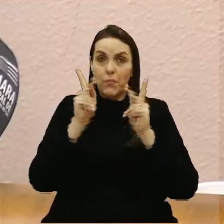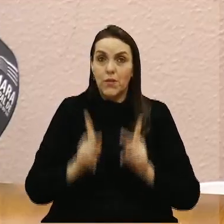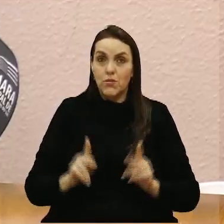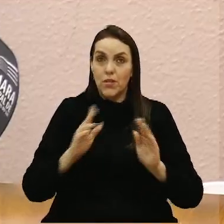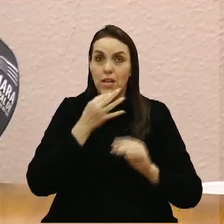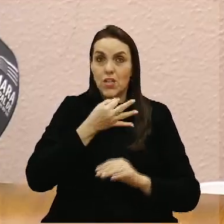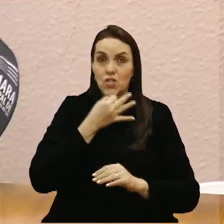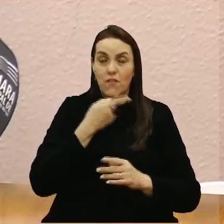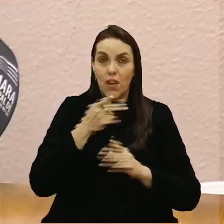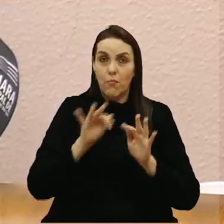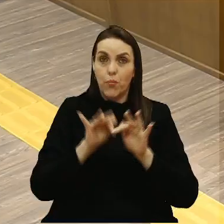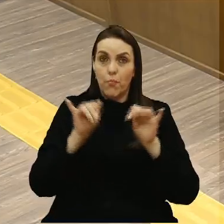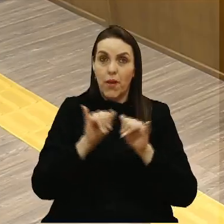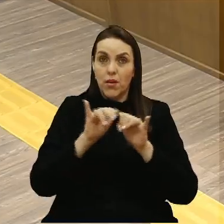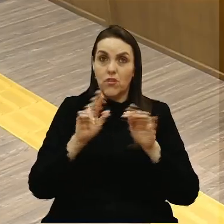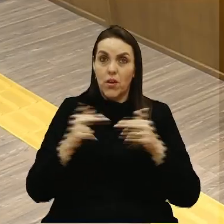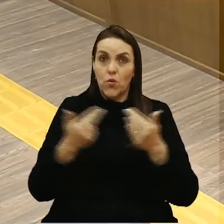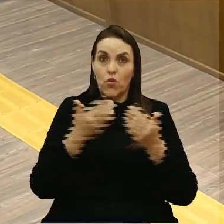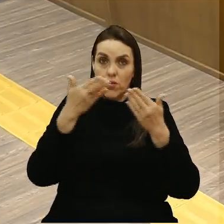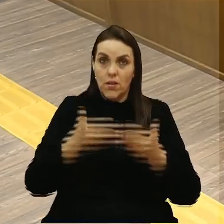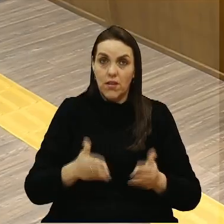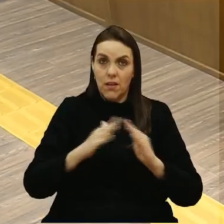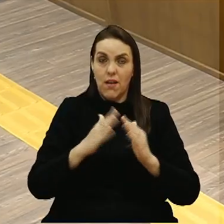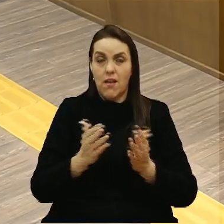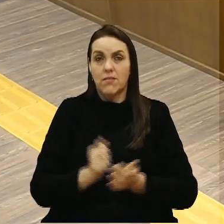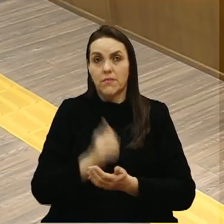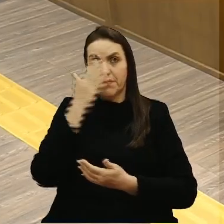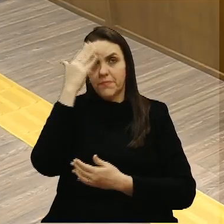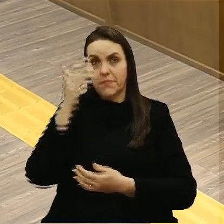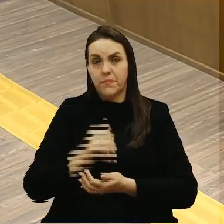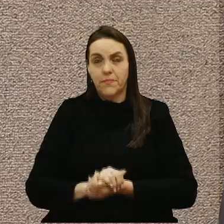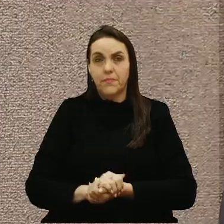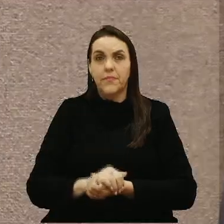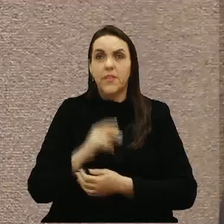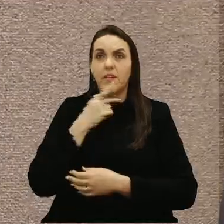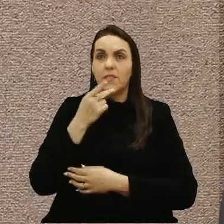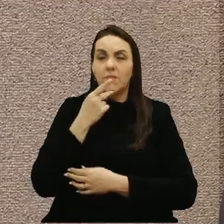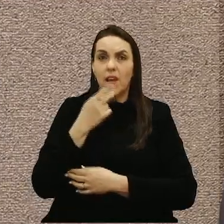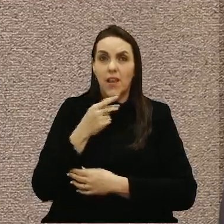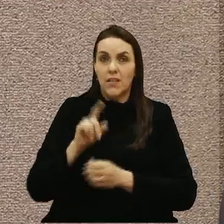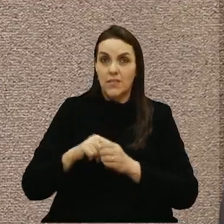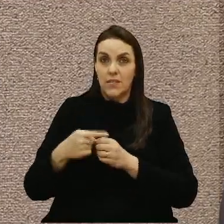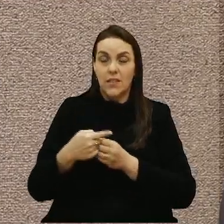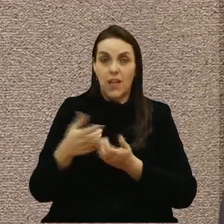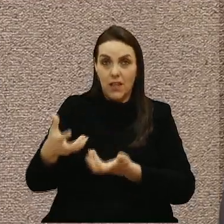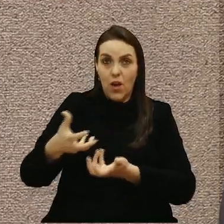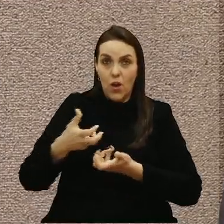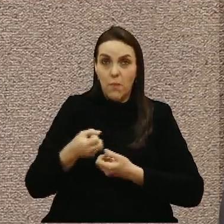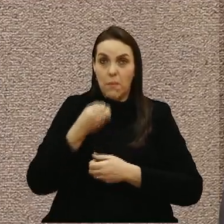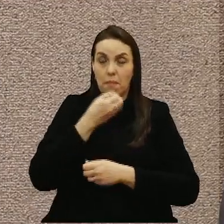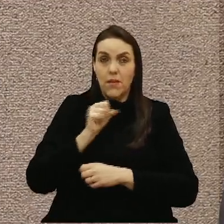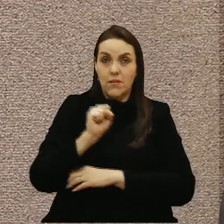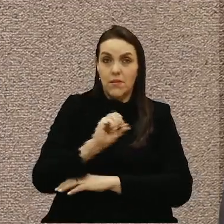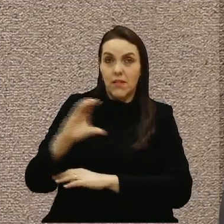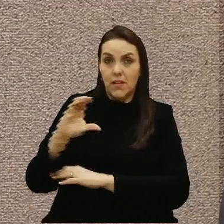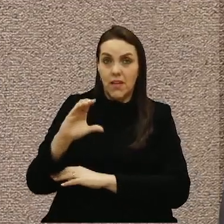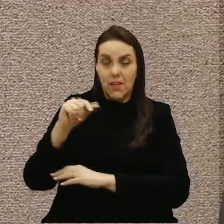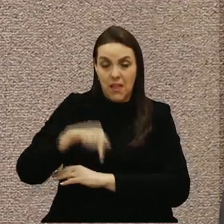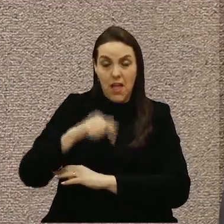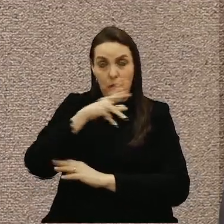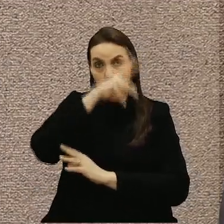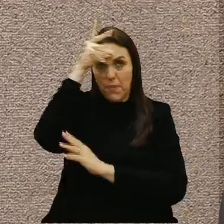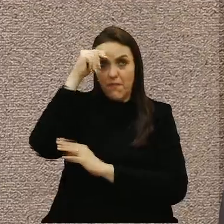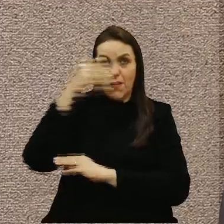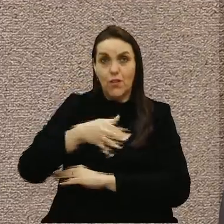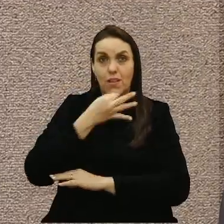nas reuniões aqui dessa casa. Obrigada. Obrigado. E dizer que a cidade acolheu tão bem um Catarina que ele virou prefeito da cidade, né? Então é assim,